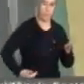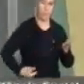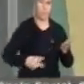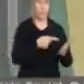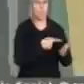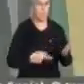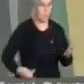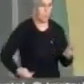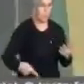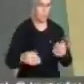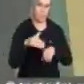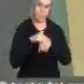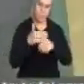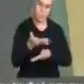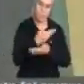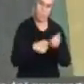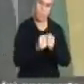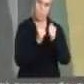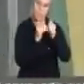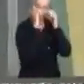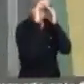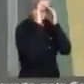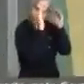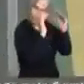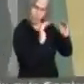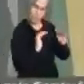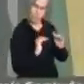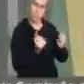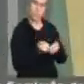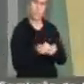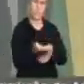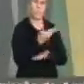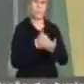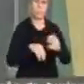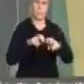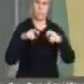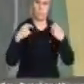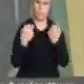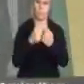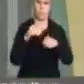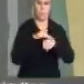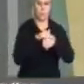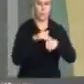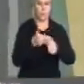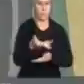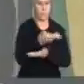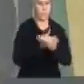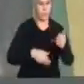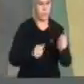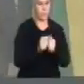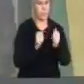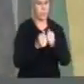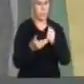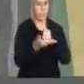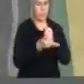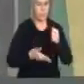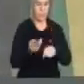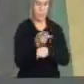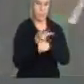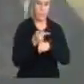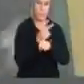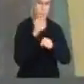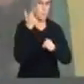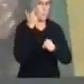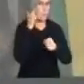parlamento de forma respeitosa, o presidente que senta para dialogar com a sua base, para conversar, para buscar os